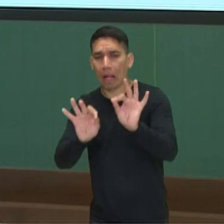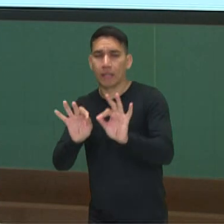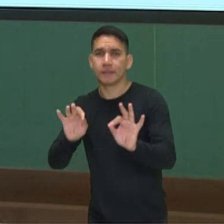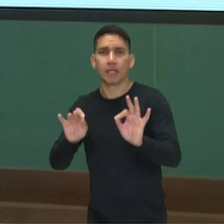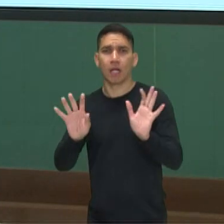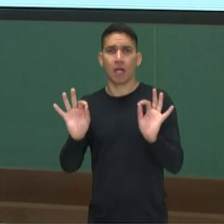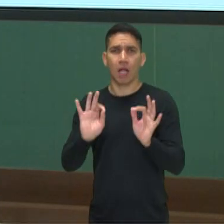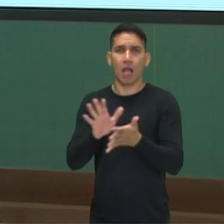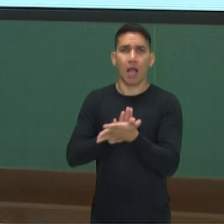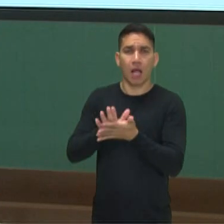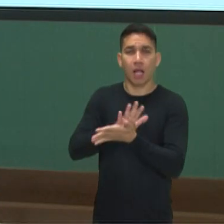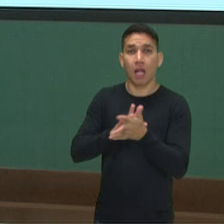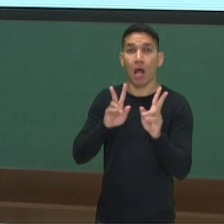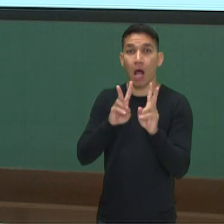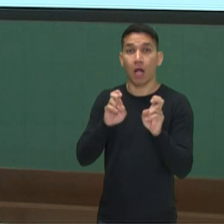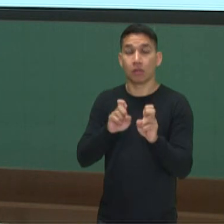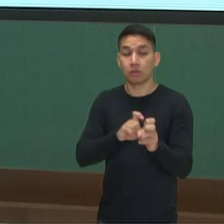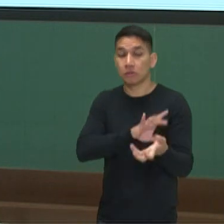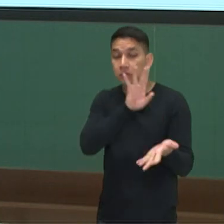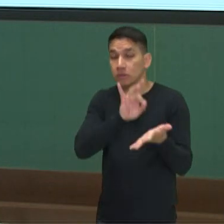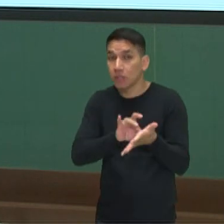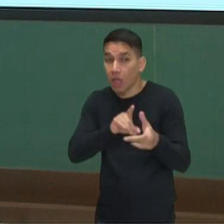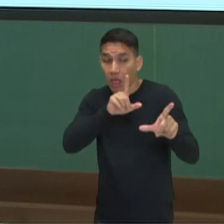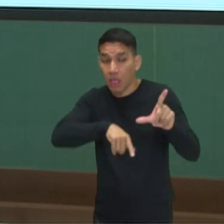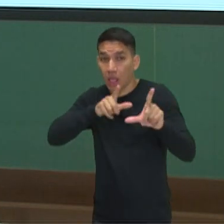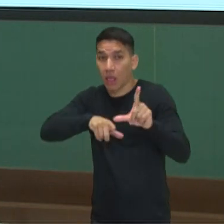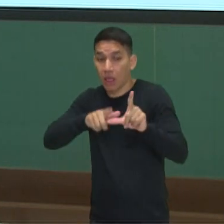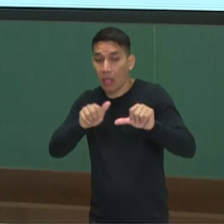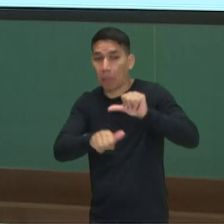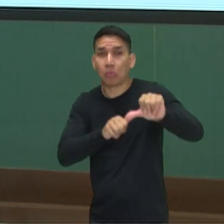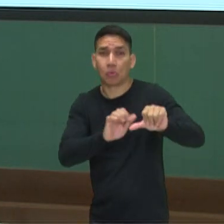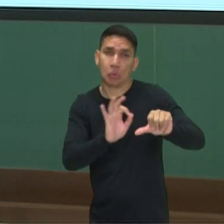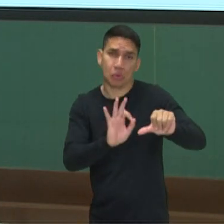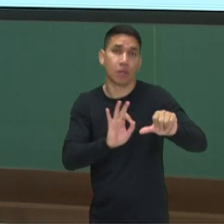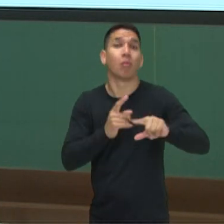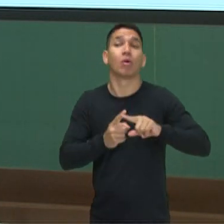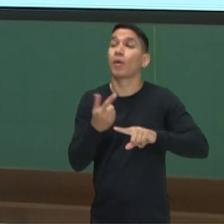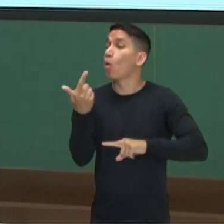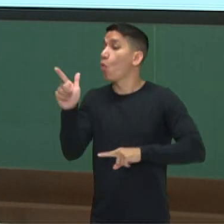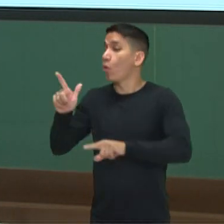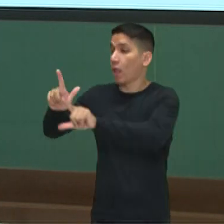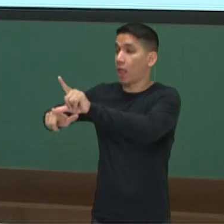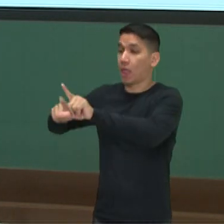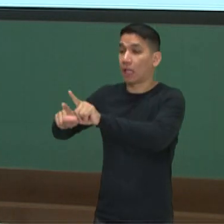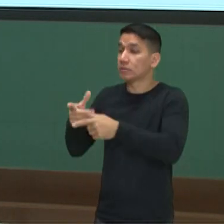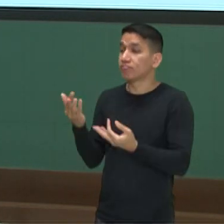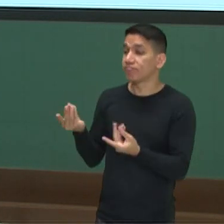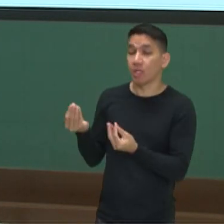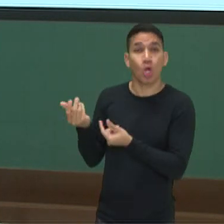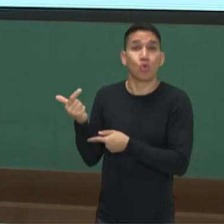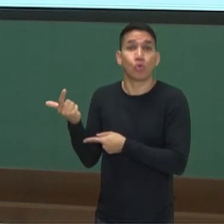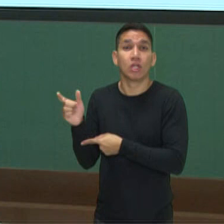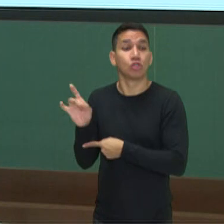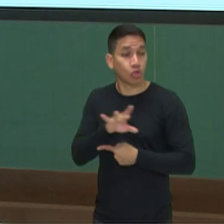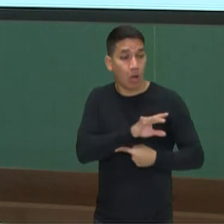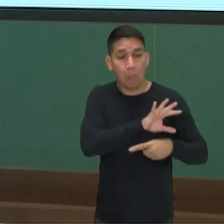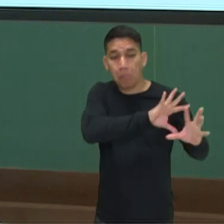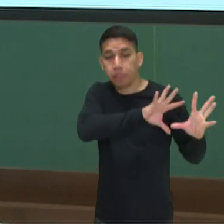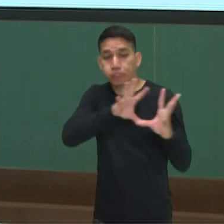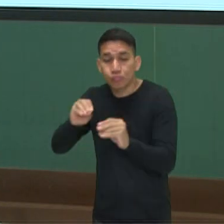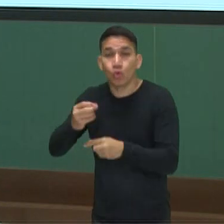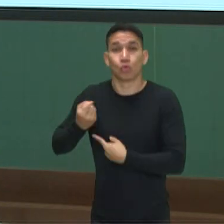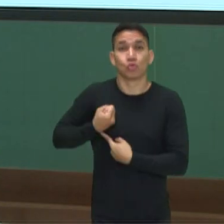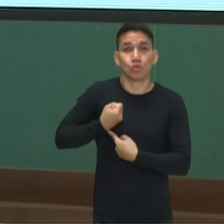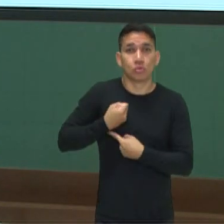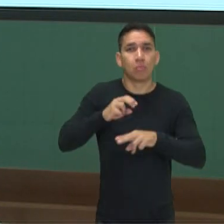coeficiente da parte literal, não mexi nas letras, porque não tinha outra letrinha envolvida na divisão, só tinha número. Então eu só